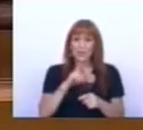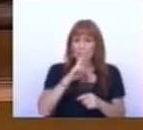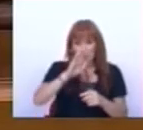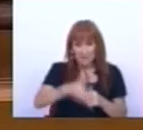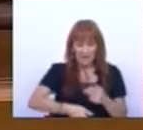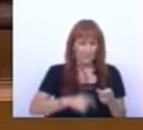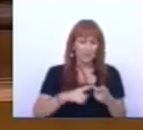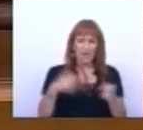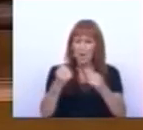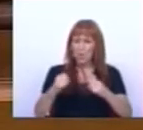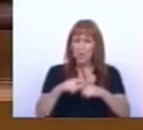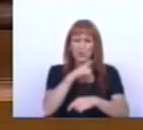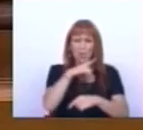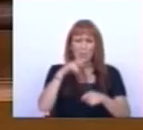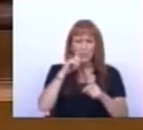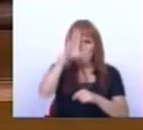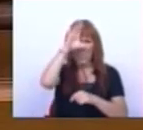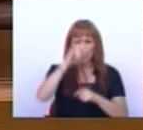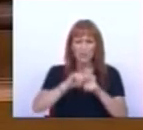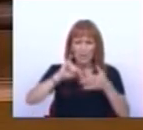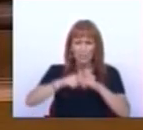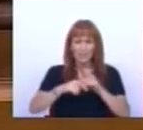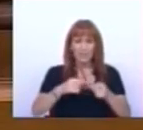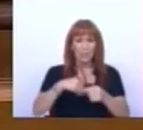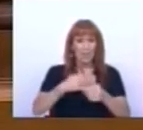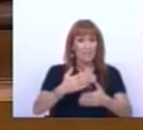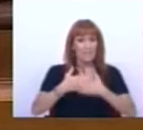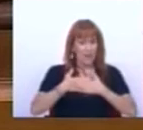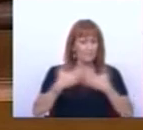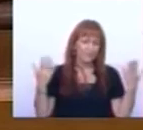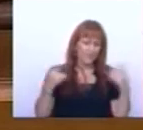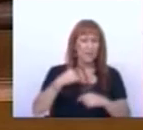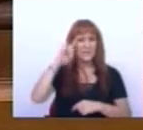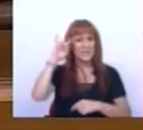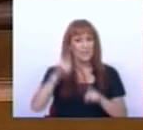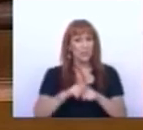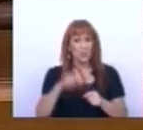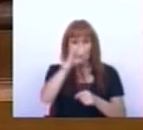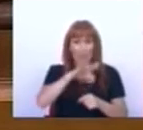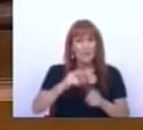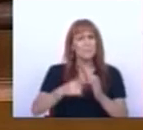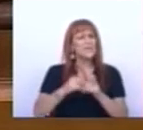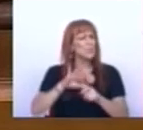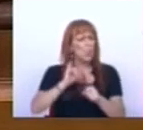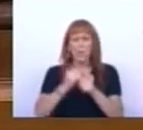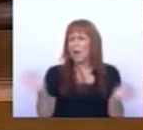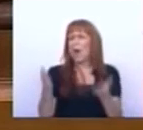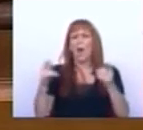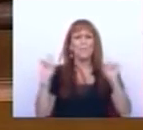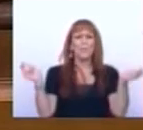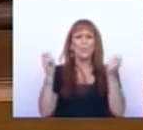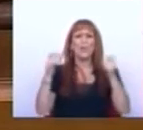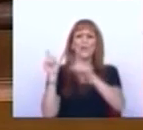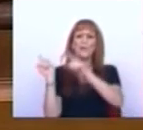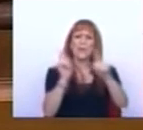resposta. A ausência de compromisso do Governo aprofunda a nossa preocupação. Sabemos que o ambiente precisa de um outro impulso na promoção